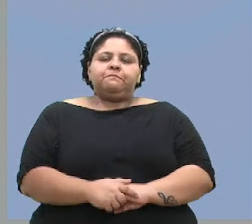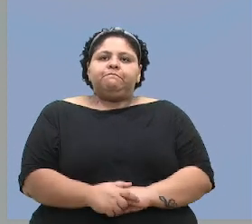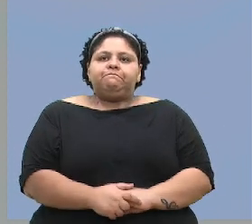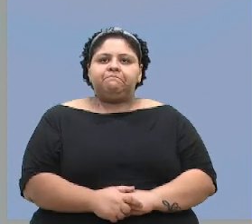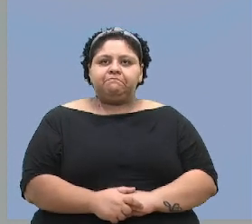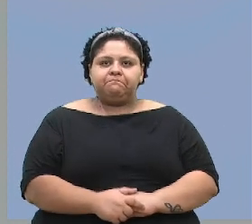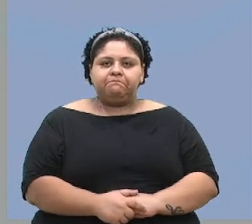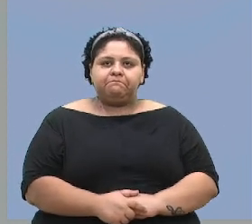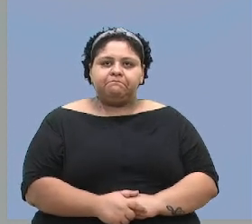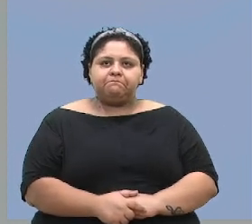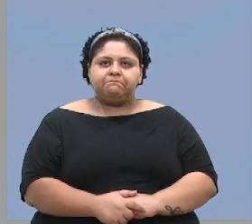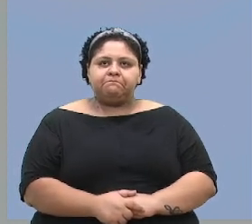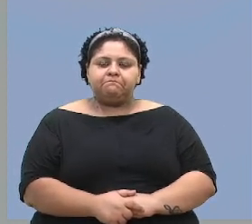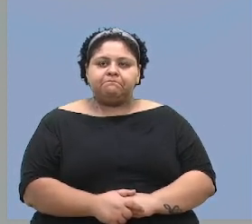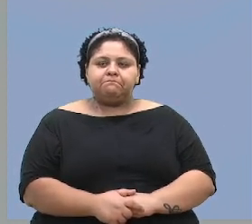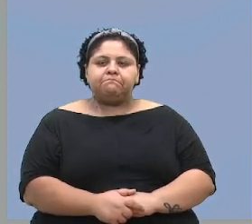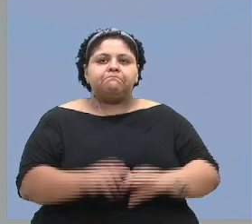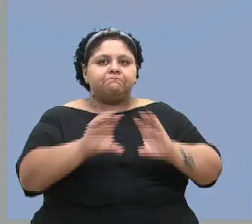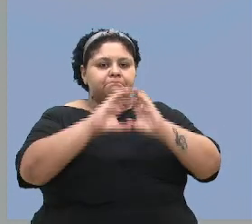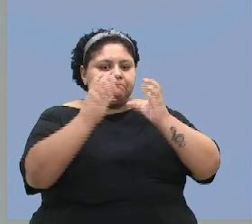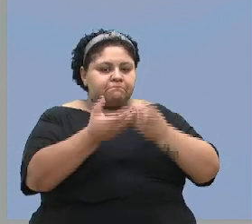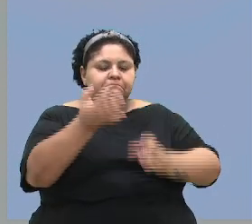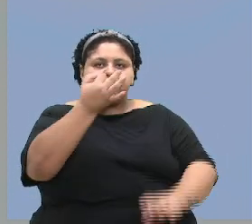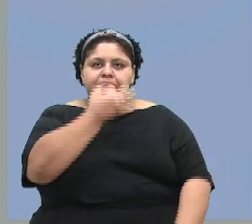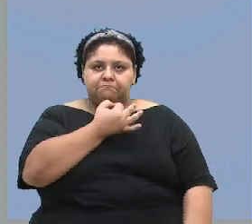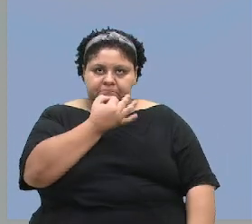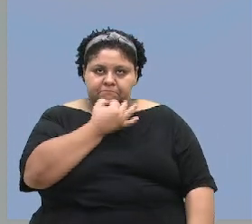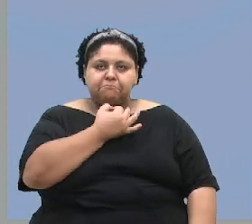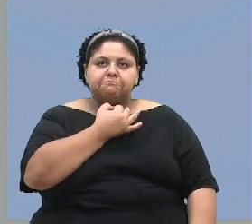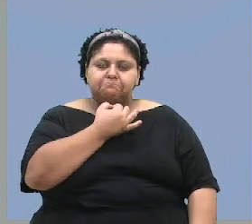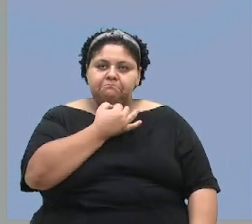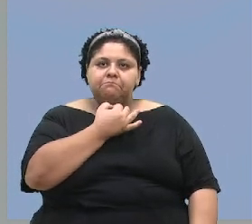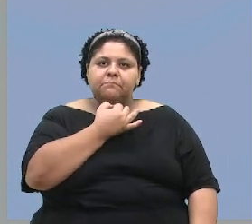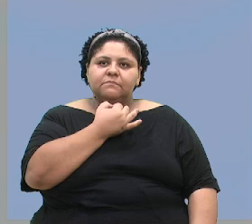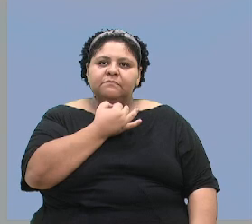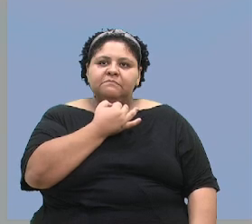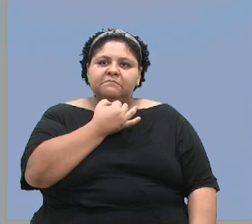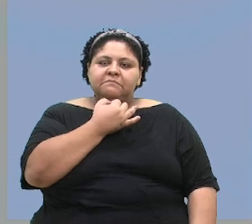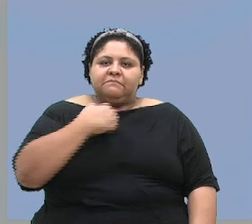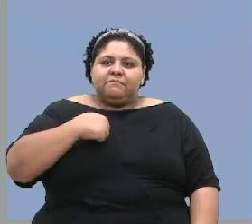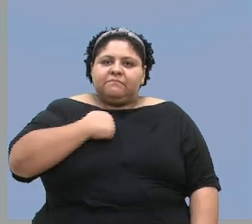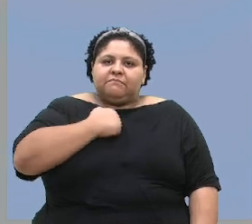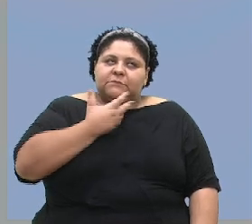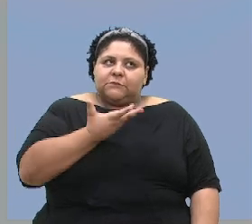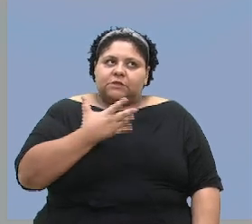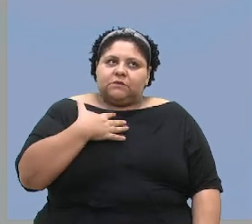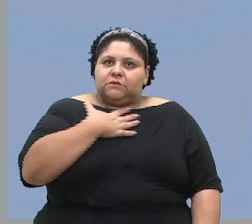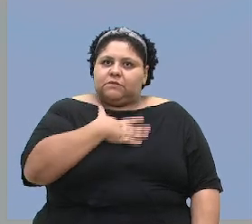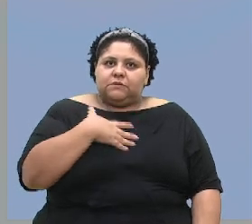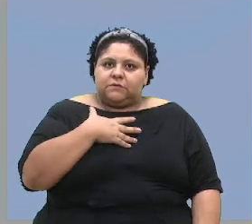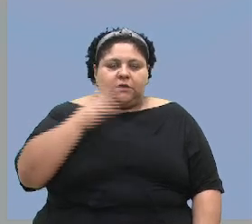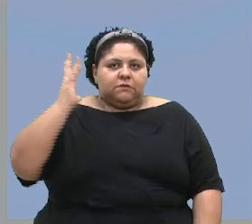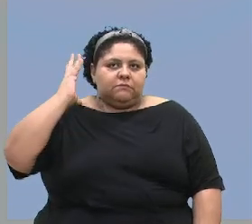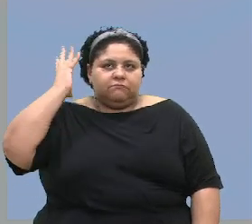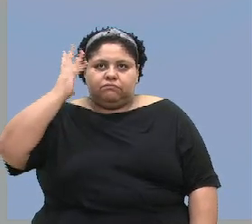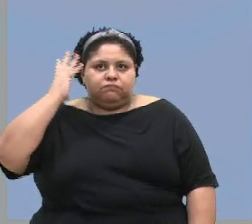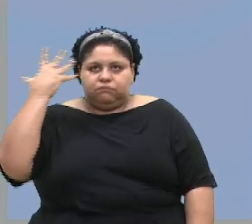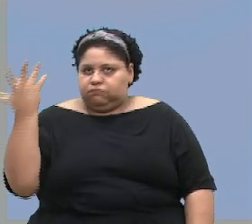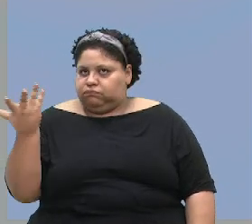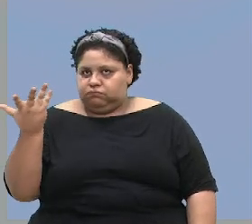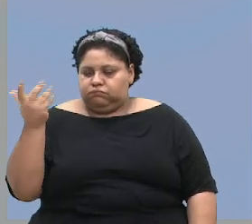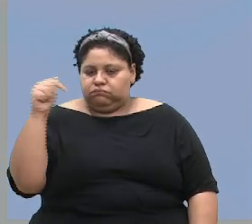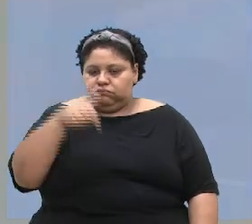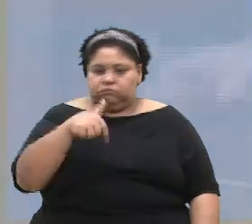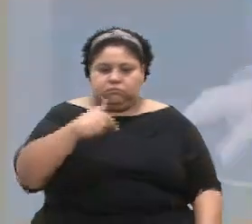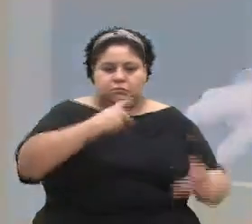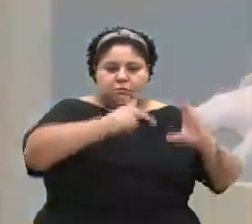Obrigado, presidente. A comunidade caxiense, na forma de palestras aqui na